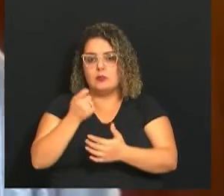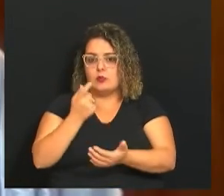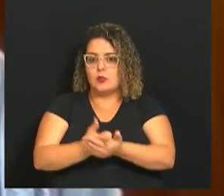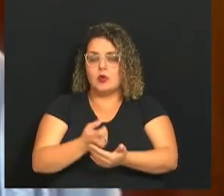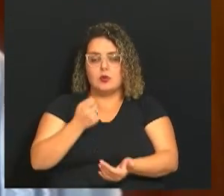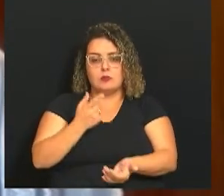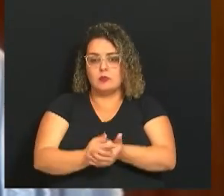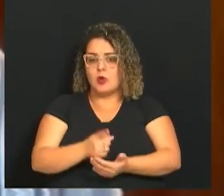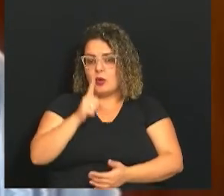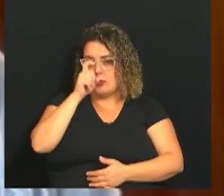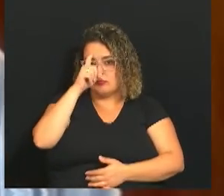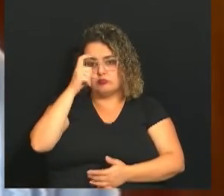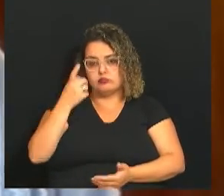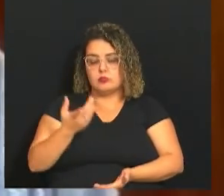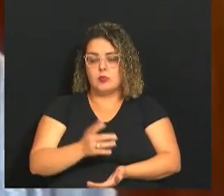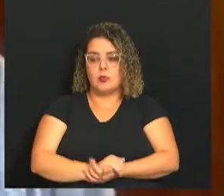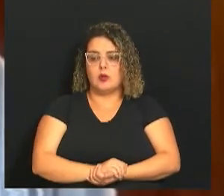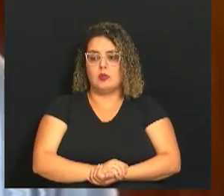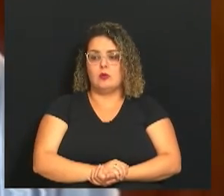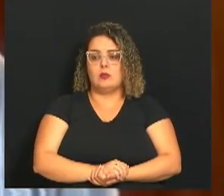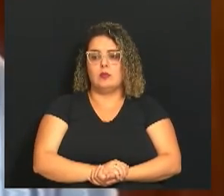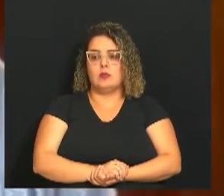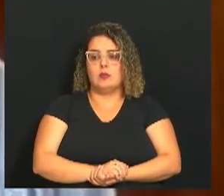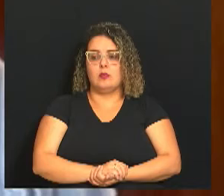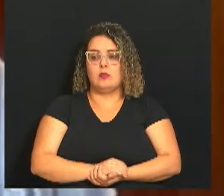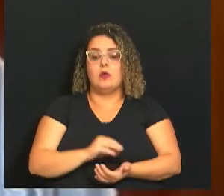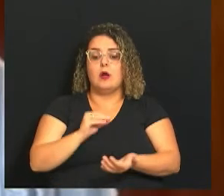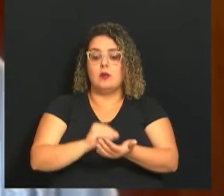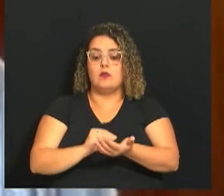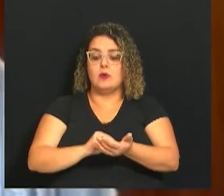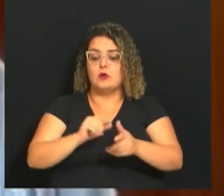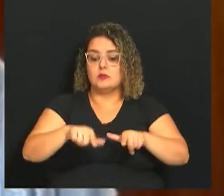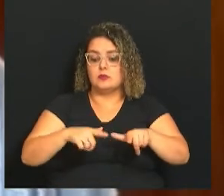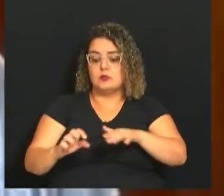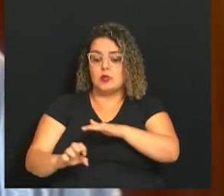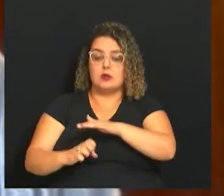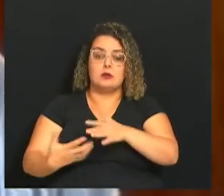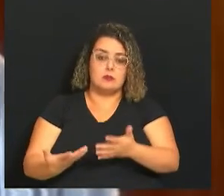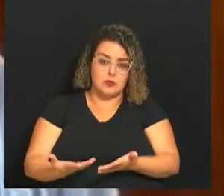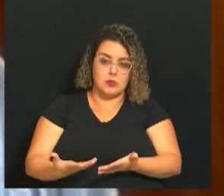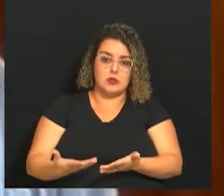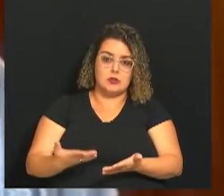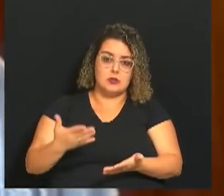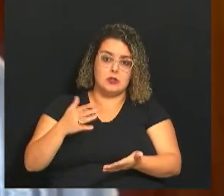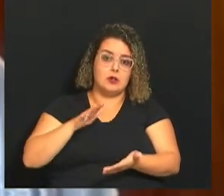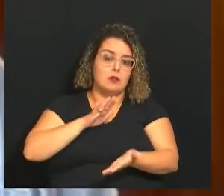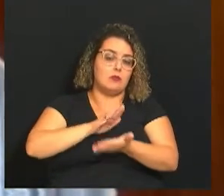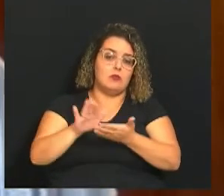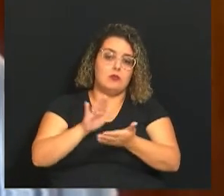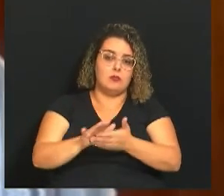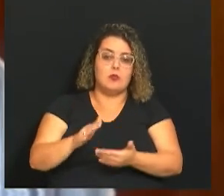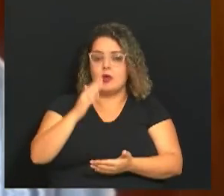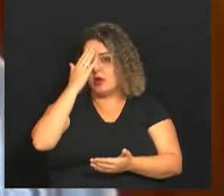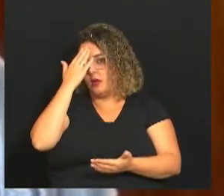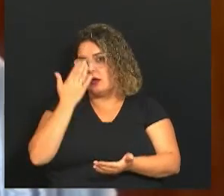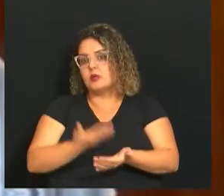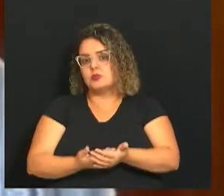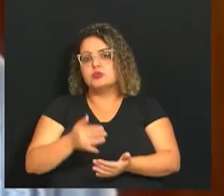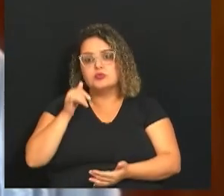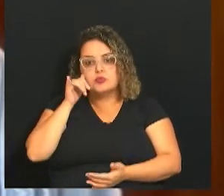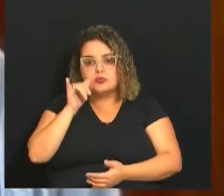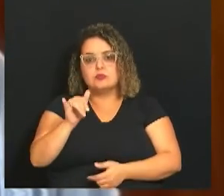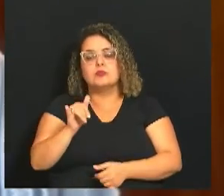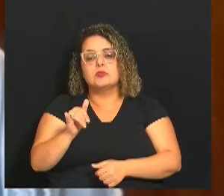hospitalar, a falta do funcionário, né? Então, eu também acredito que a prevenção é o melhor